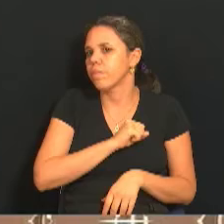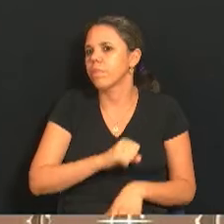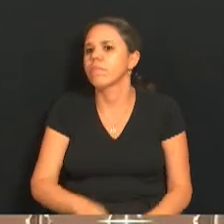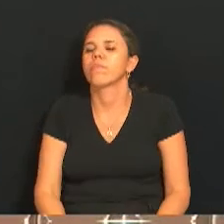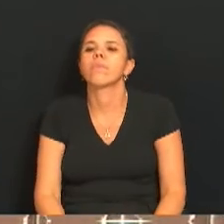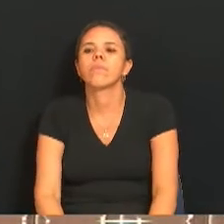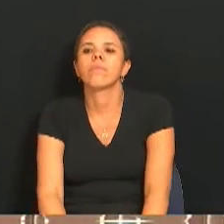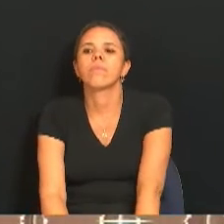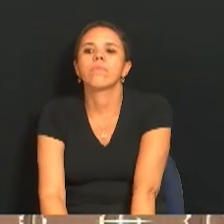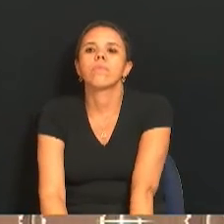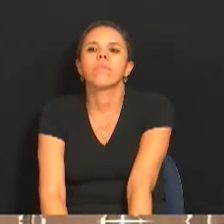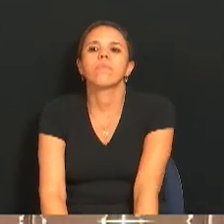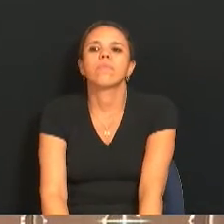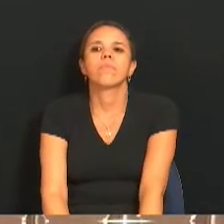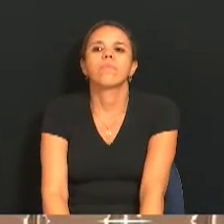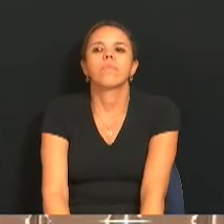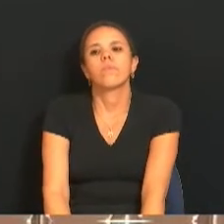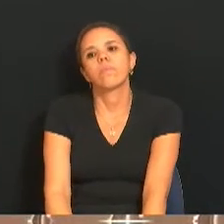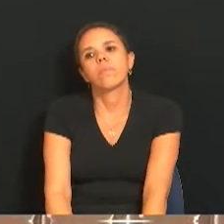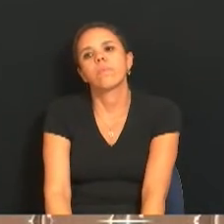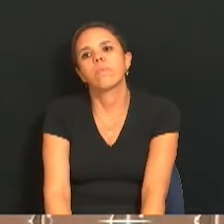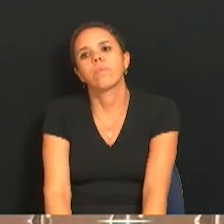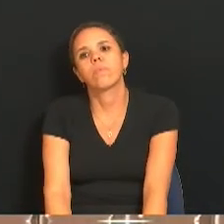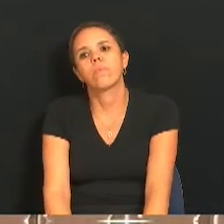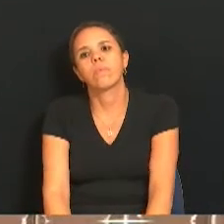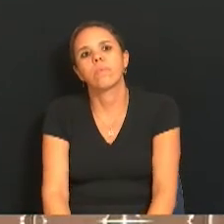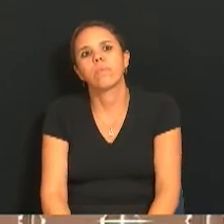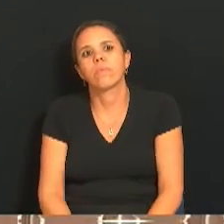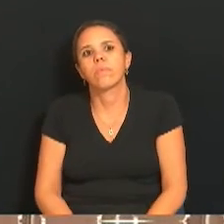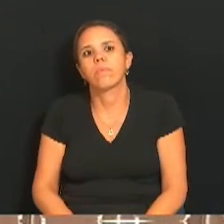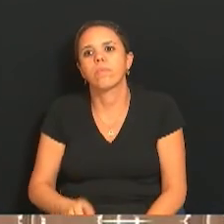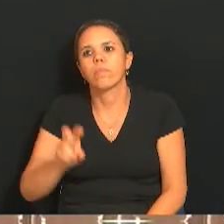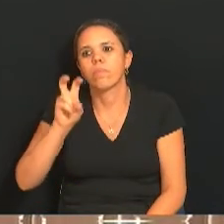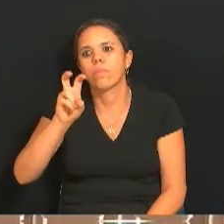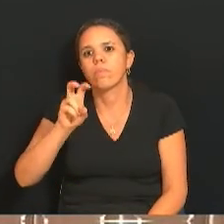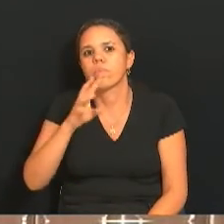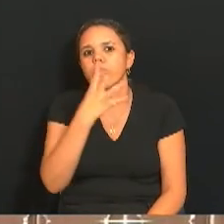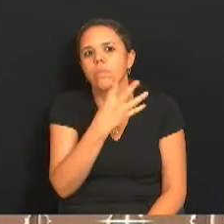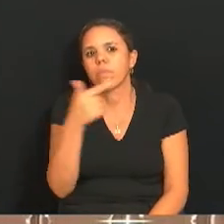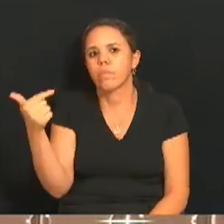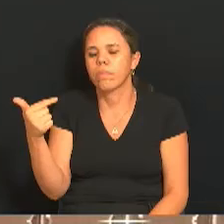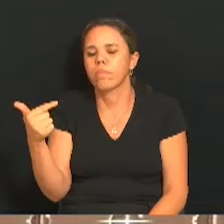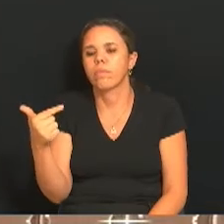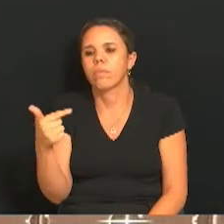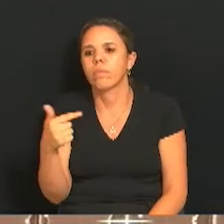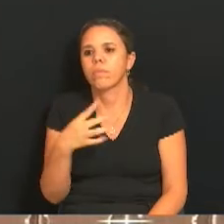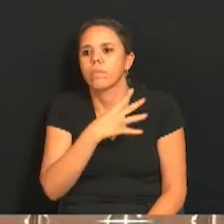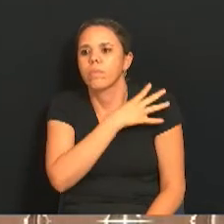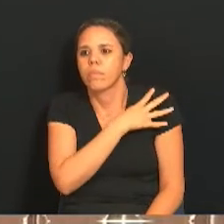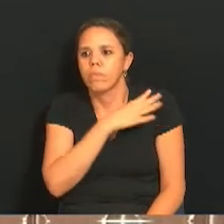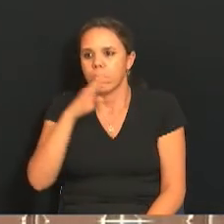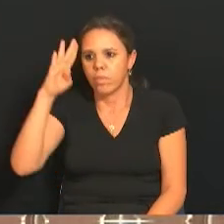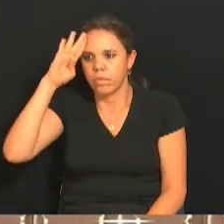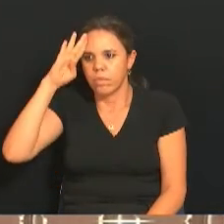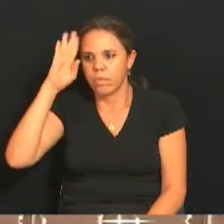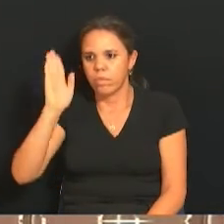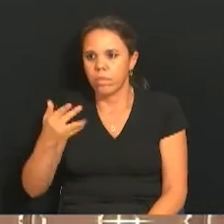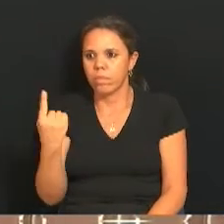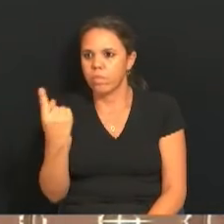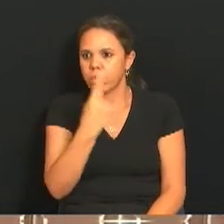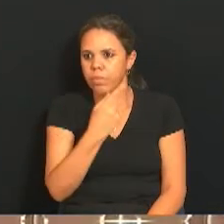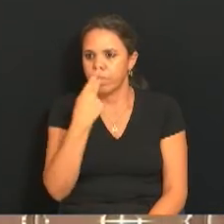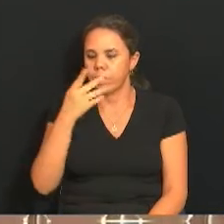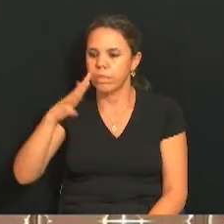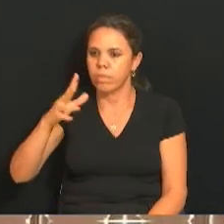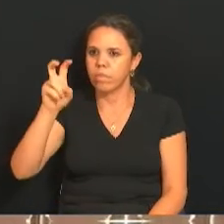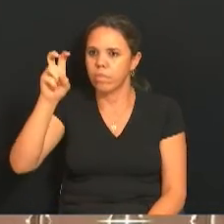né, 17 no meu relógio aqui, 17h42, eu já passo para o Capitão Daltoso já, se a gente puder aí cada um falar mais ou menos uns